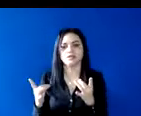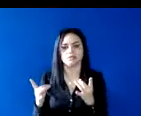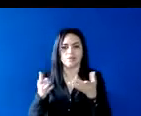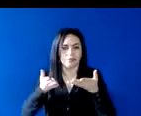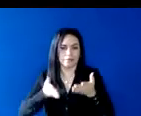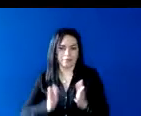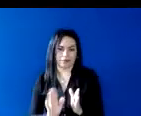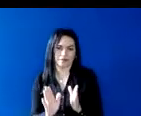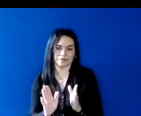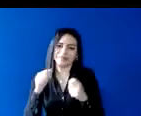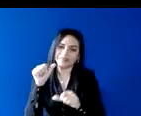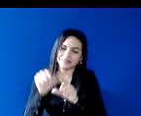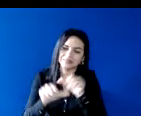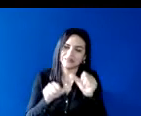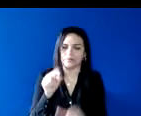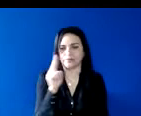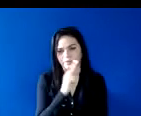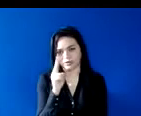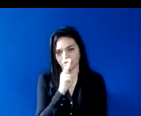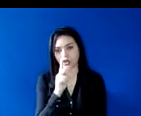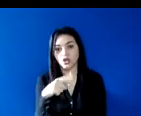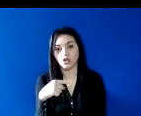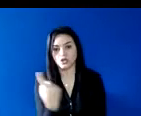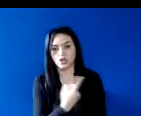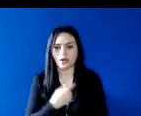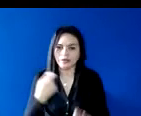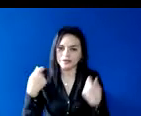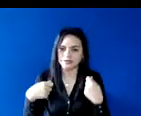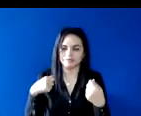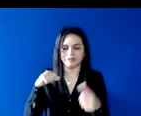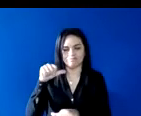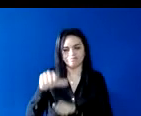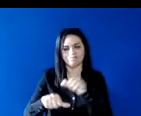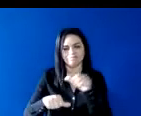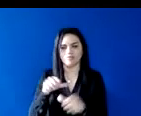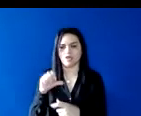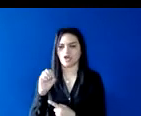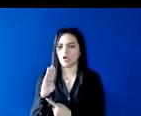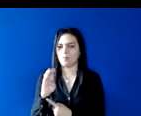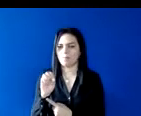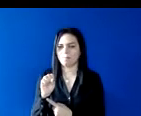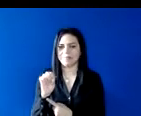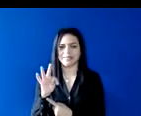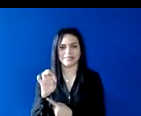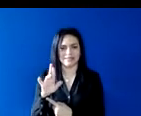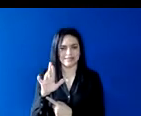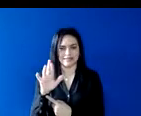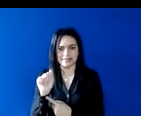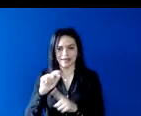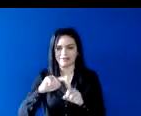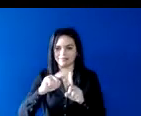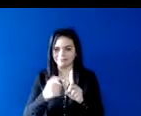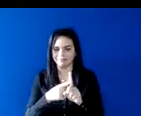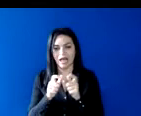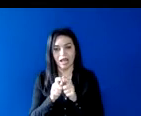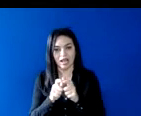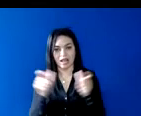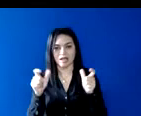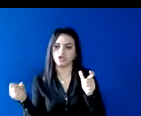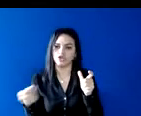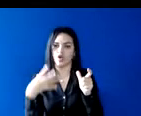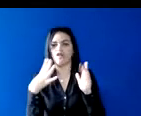mudado urgentemente. Nós precisamos de uma reforma obstétrica ampla. E nesse novo modelo,